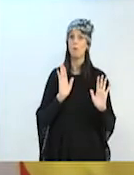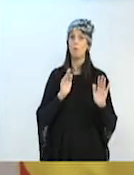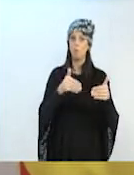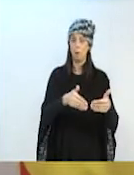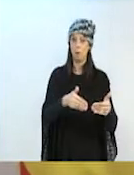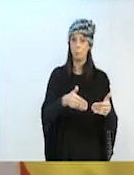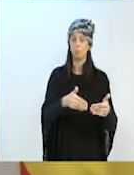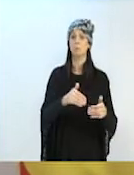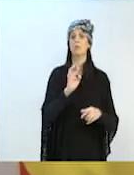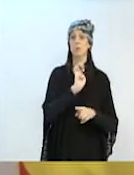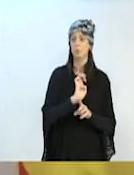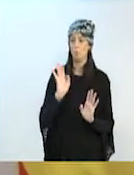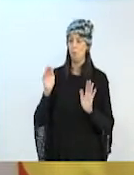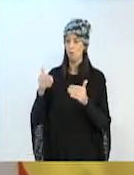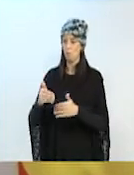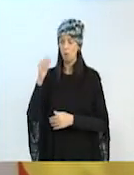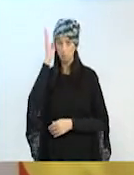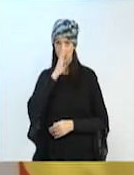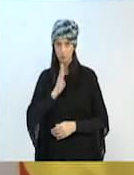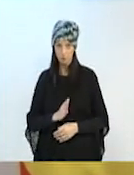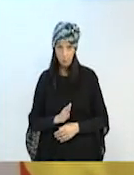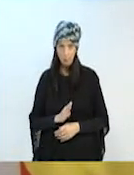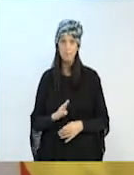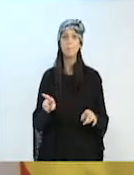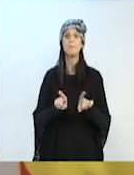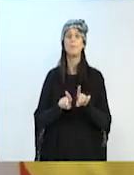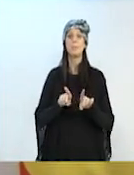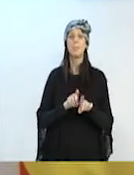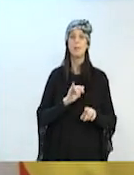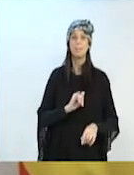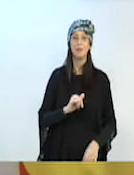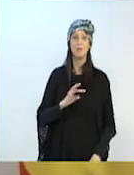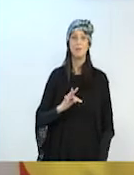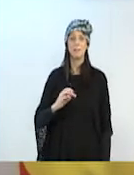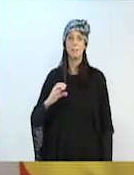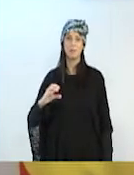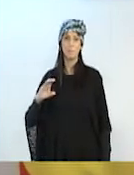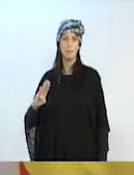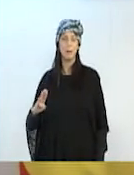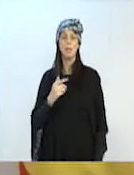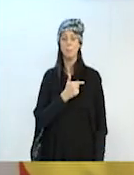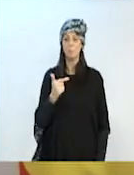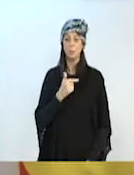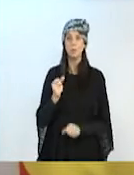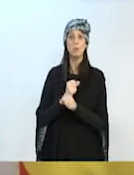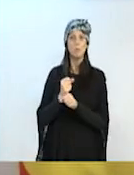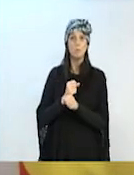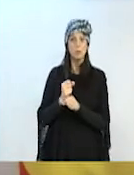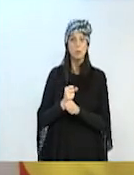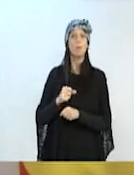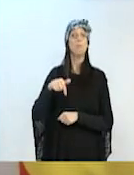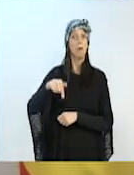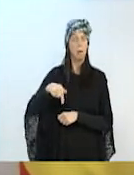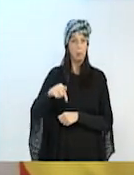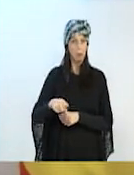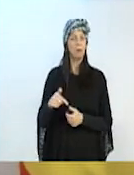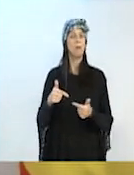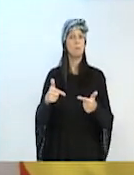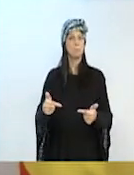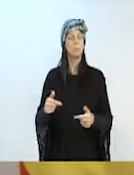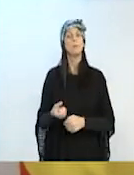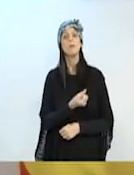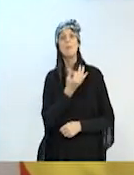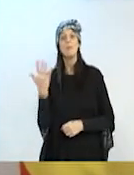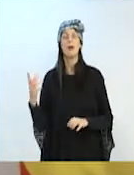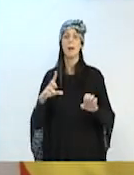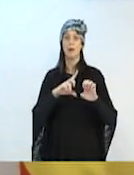da Economia Solidária, a ITCP FURB, com 22 anos de atuação local e regional, e vários empreendimentos,